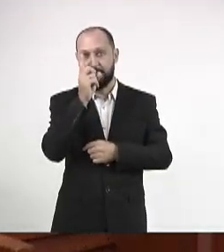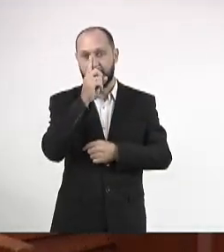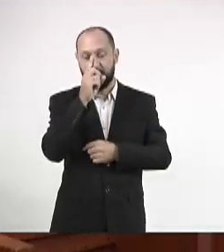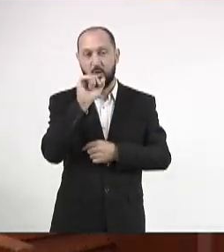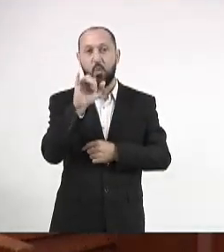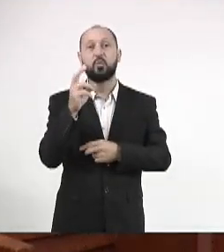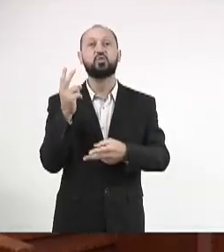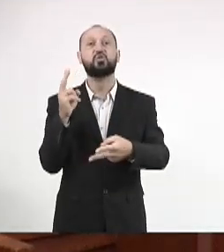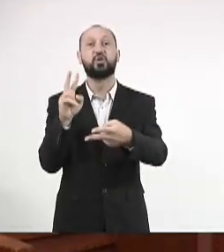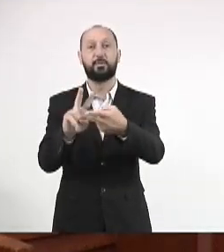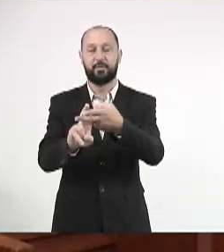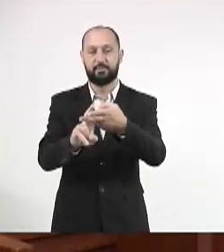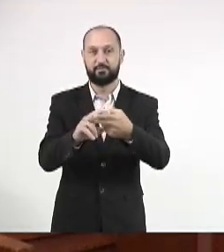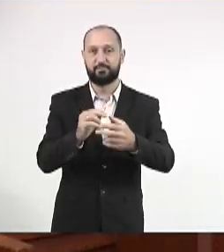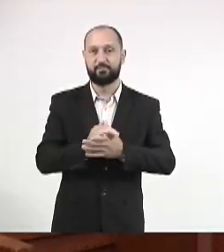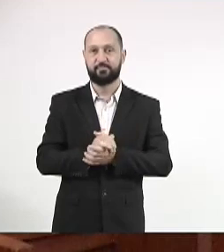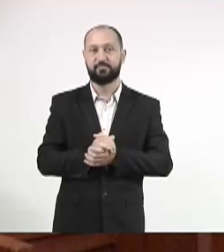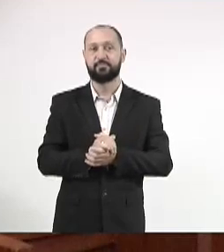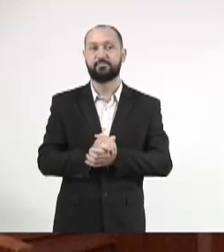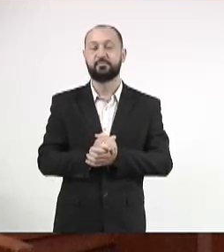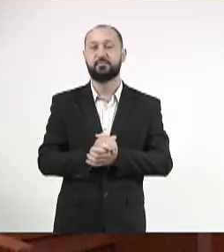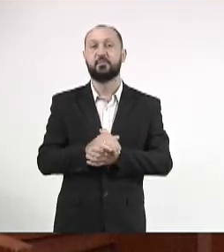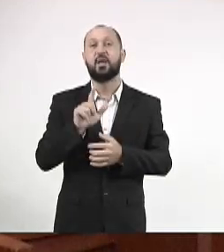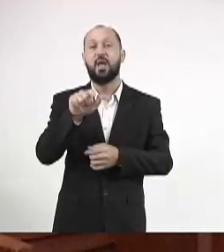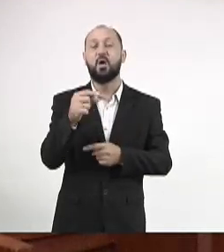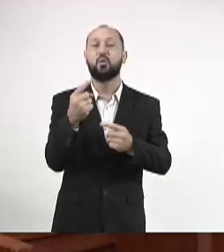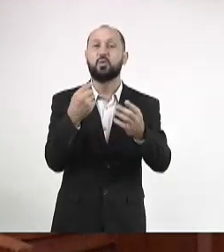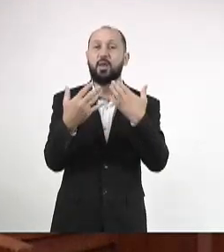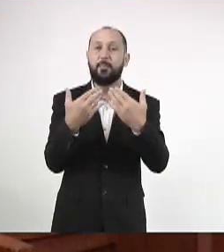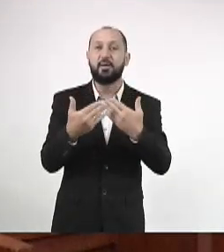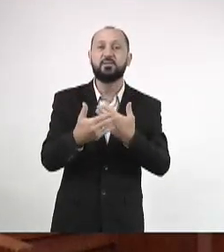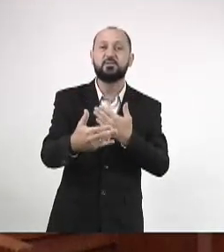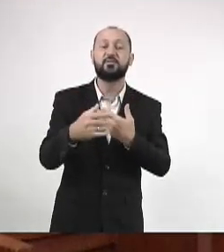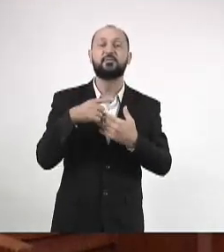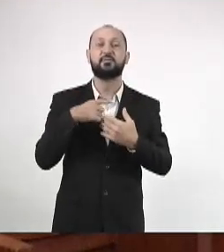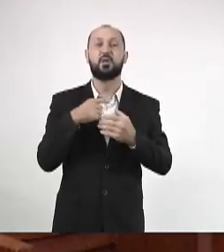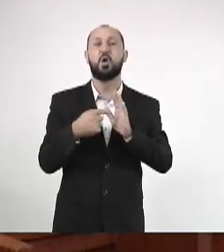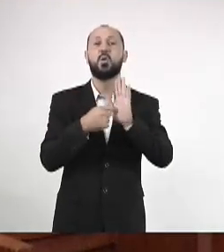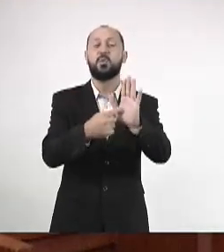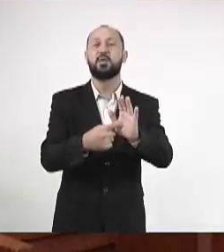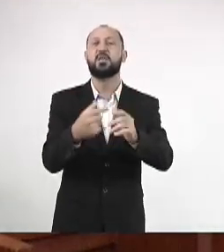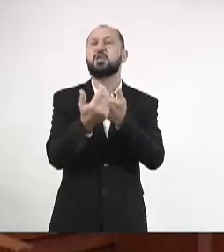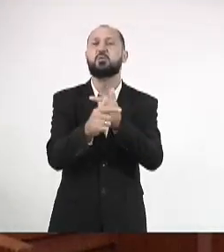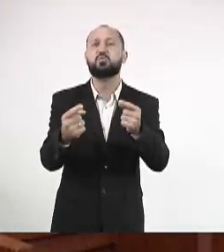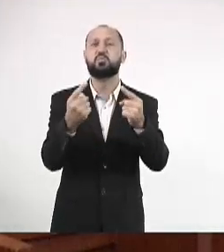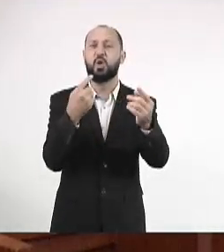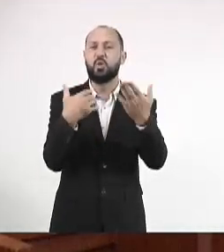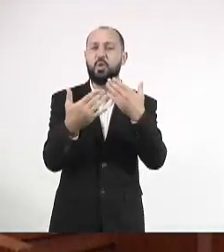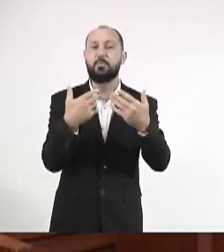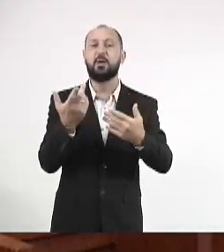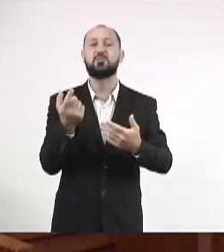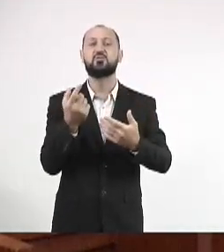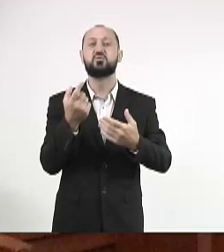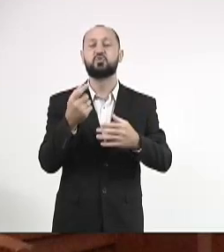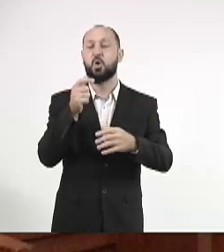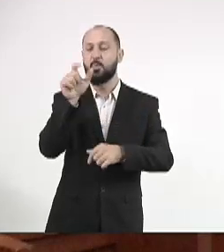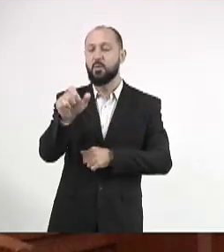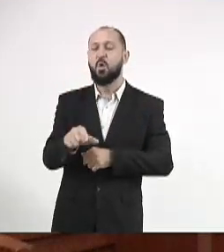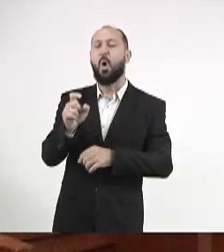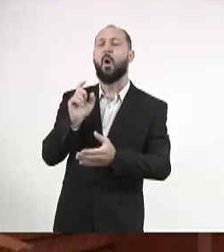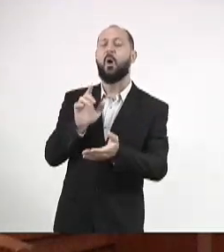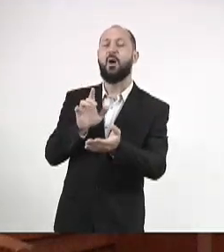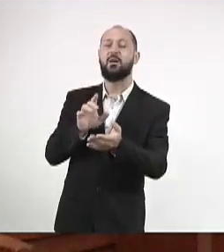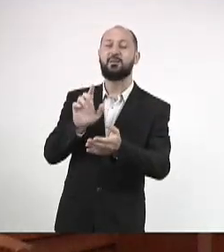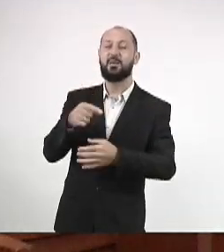ser condenada. É esse o debate que está colocado aqui. E não tem debate sobre os estupradores, que